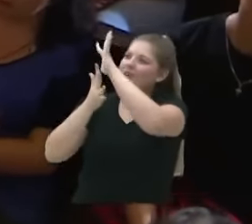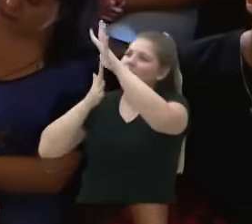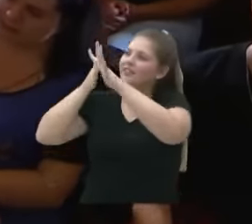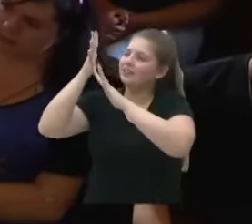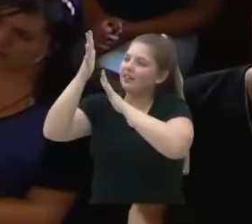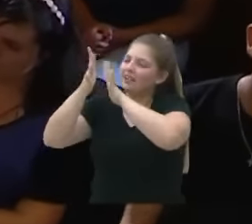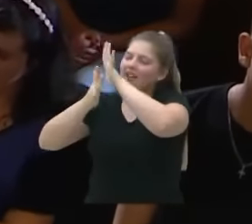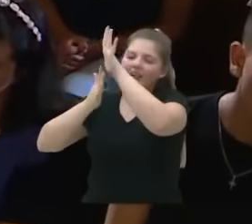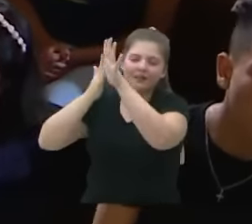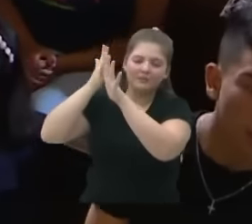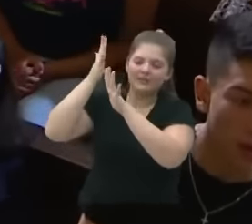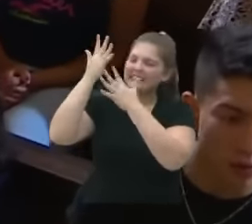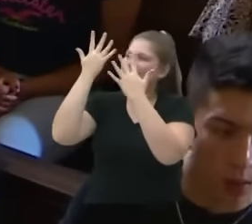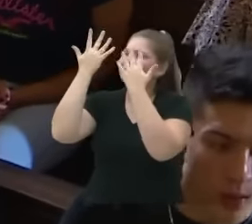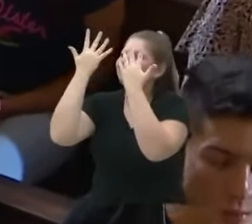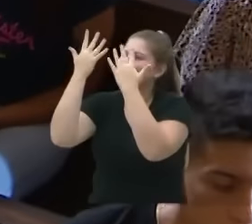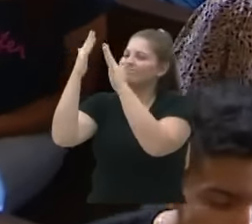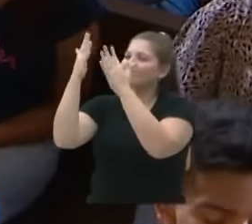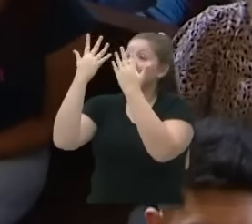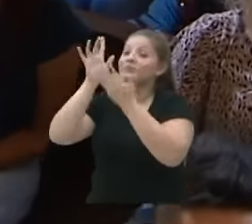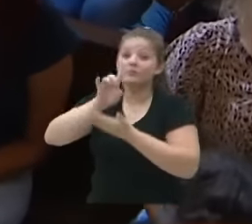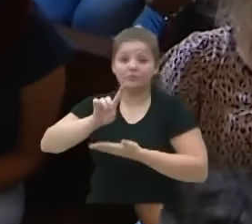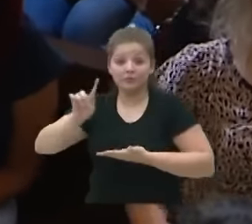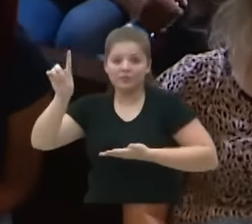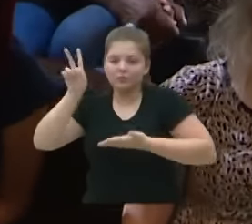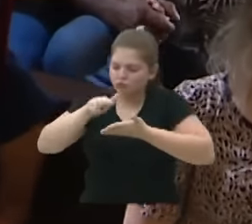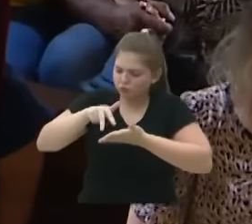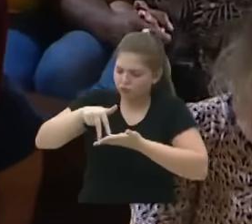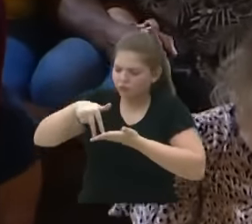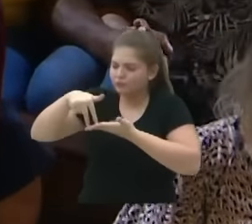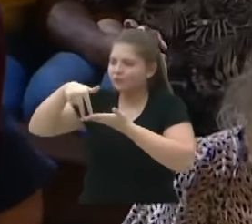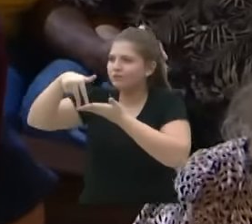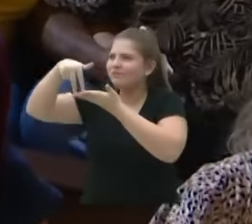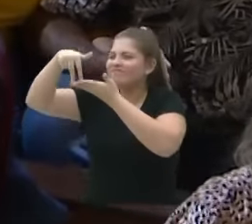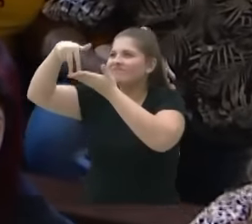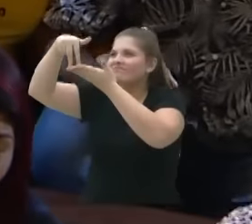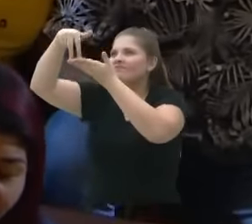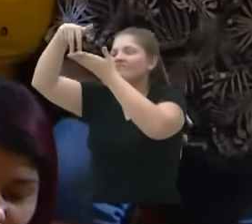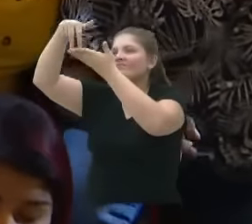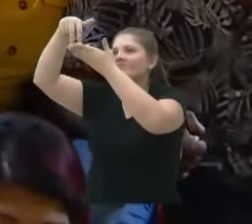Por entre aclamações Deus se